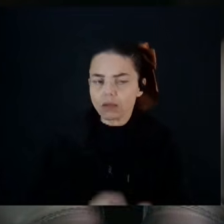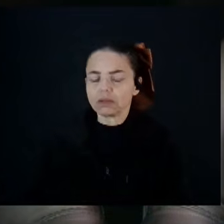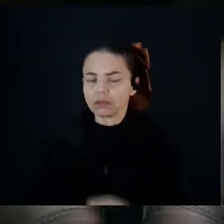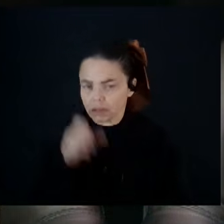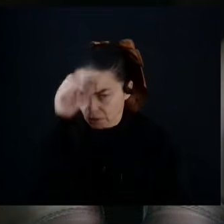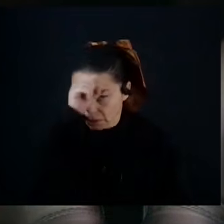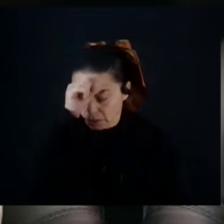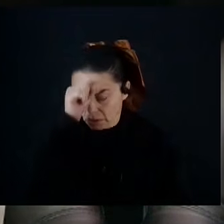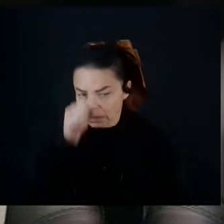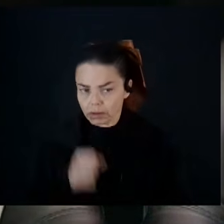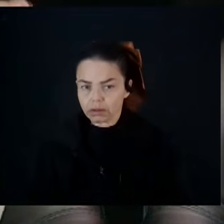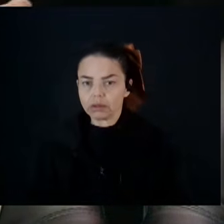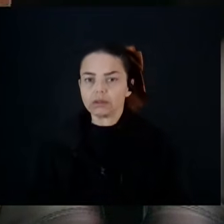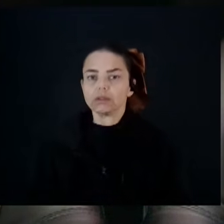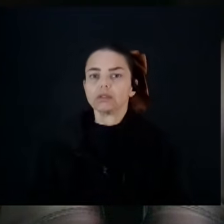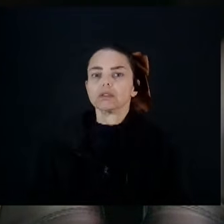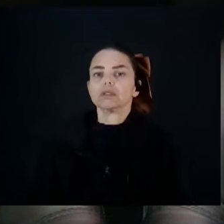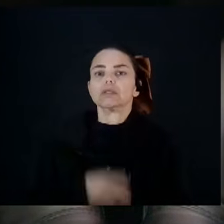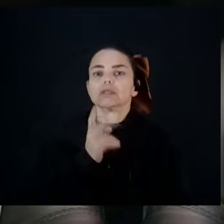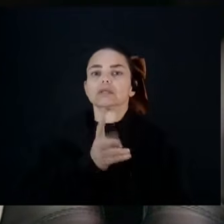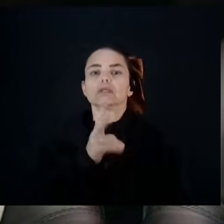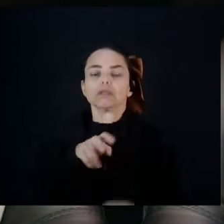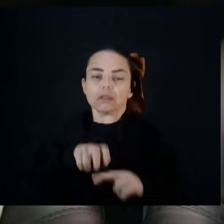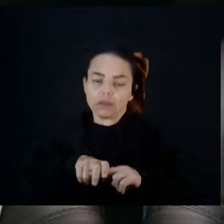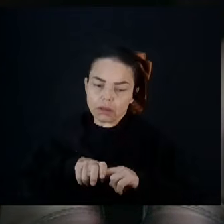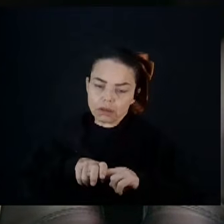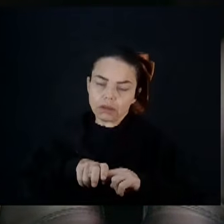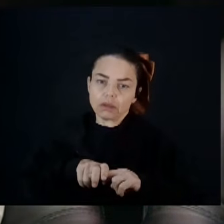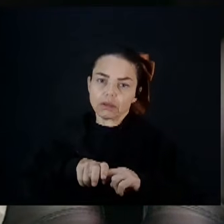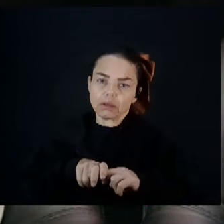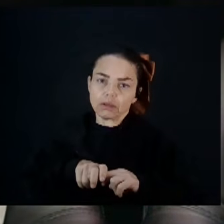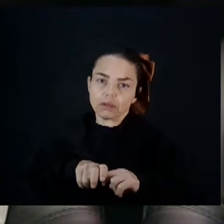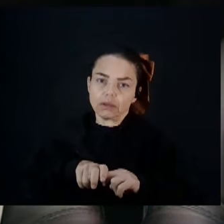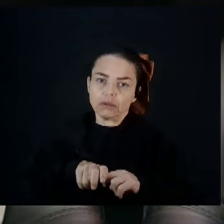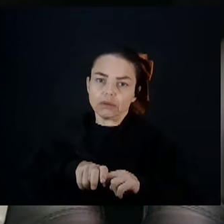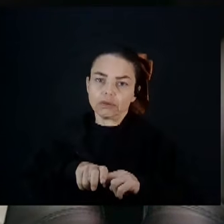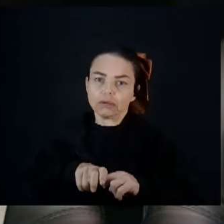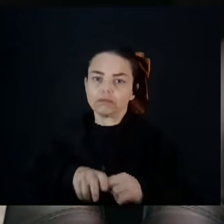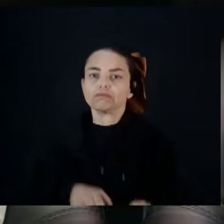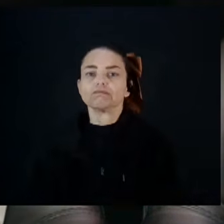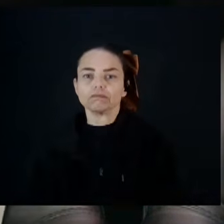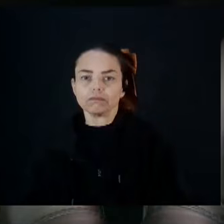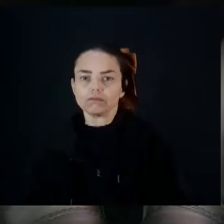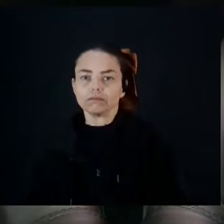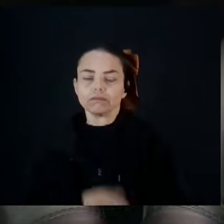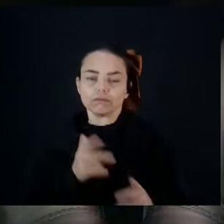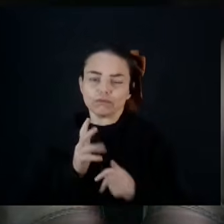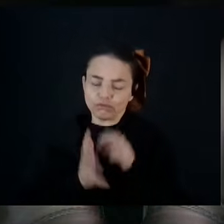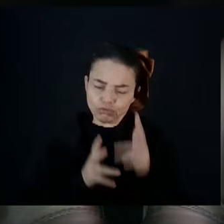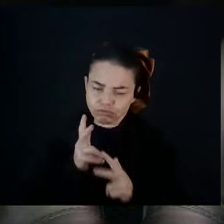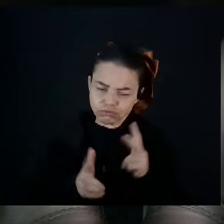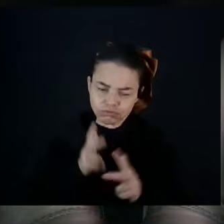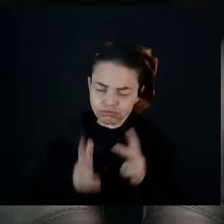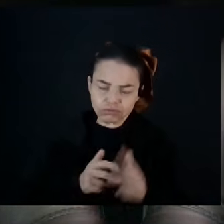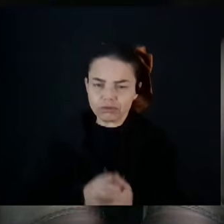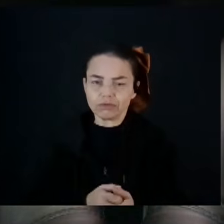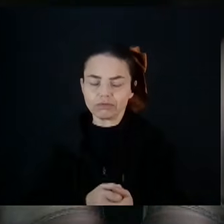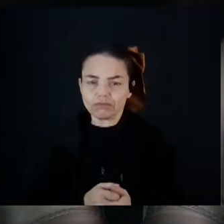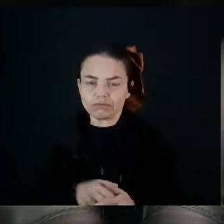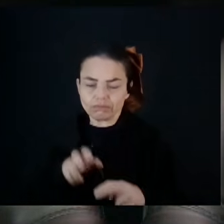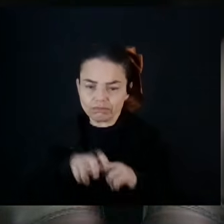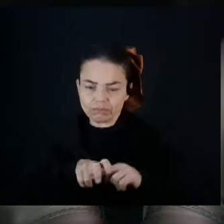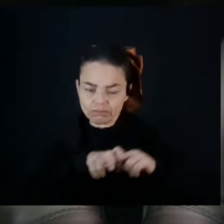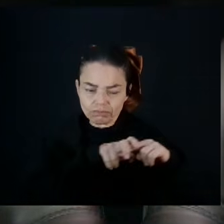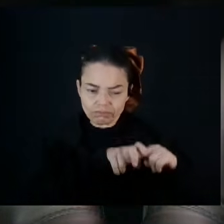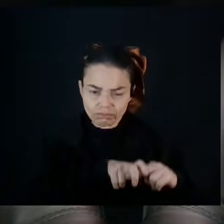né? Eu estou sempre sentada numa cadeira, que é, né, essa de roubar e de falar. Mas eu posso sentar numa cadeira de